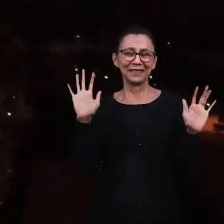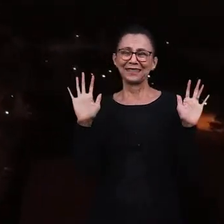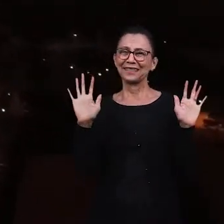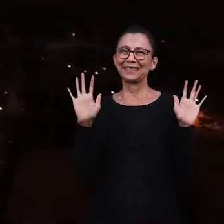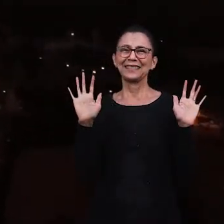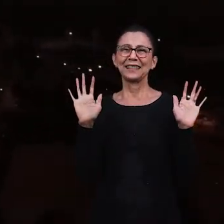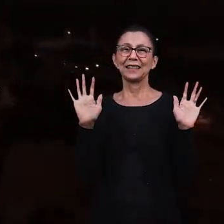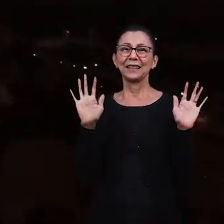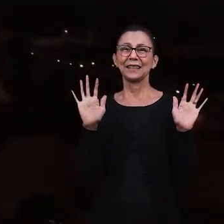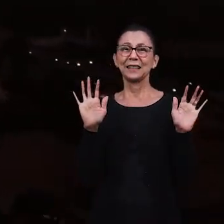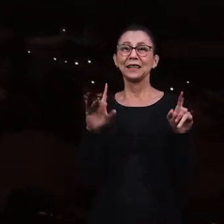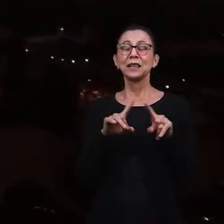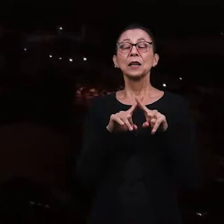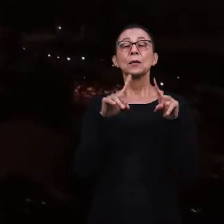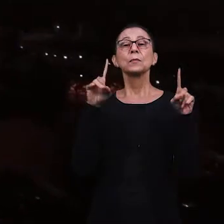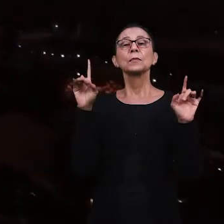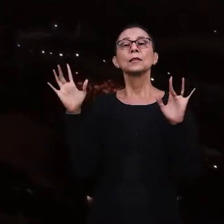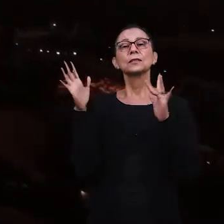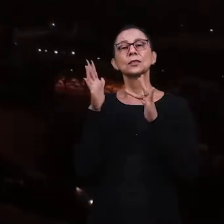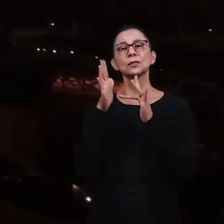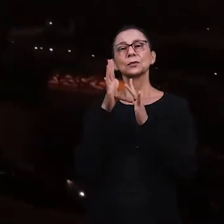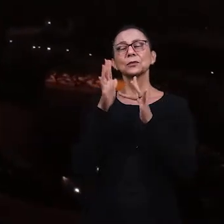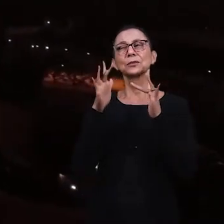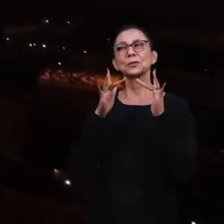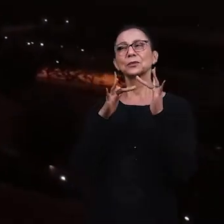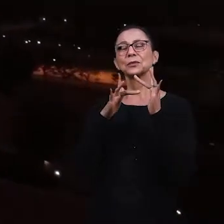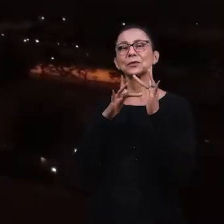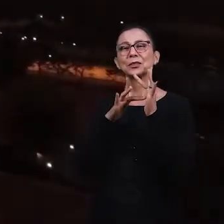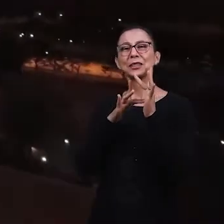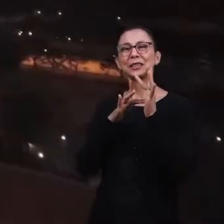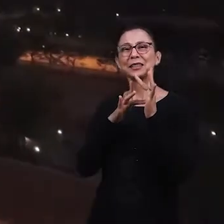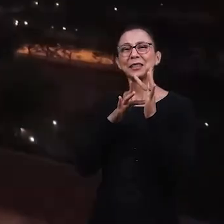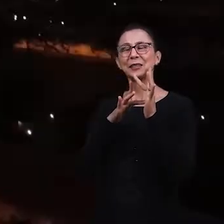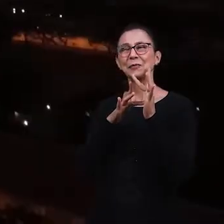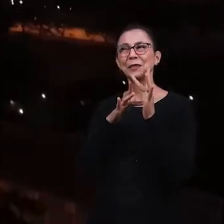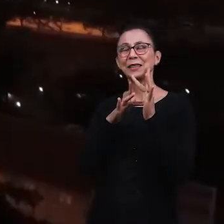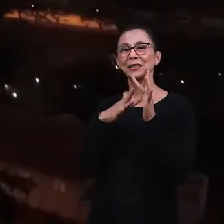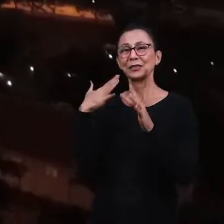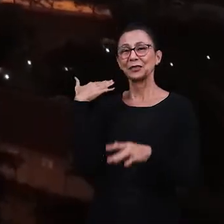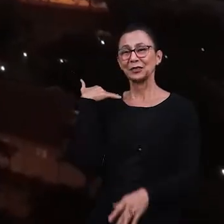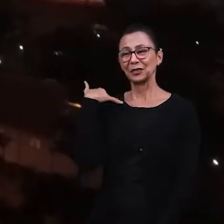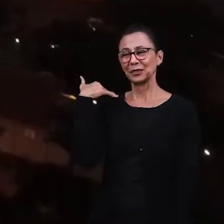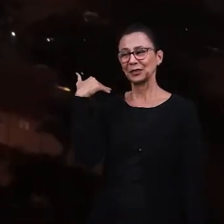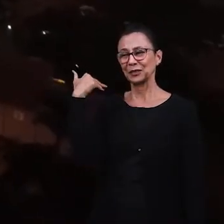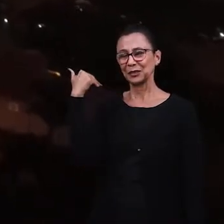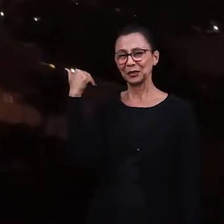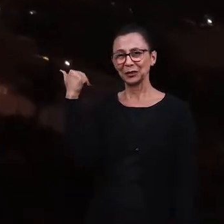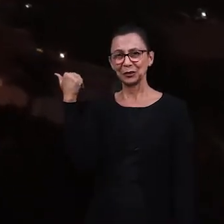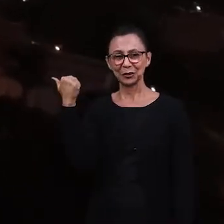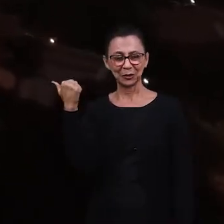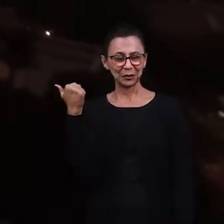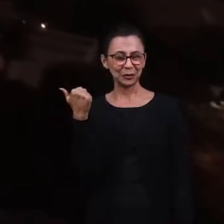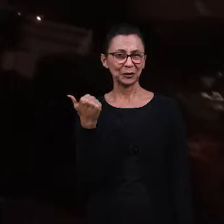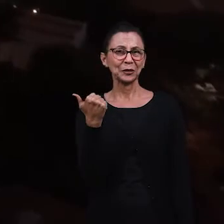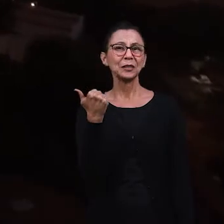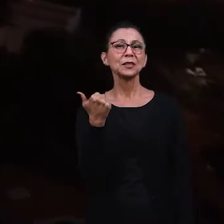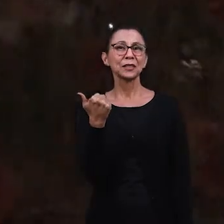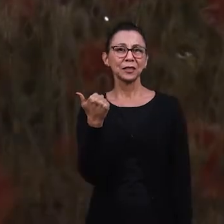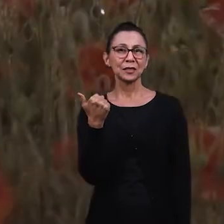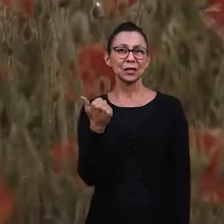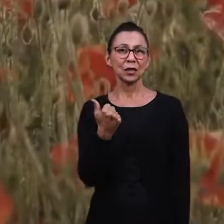não sabia, mas Jesus um dia me encontrou.